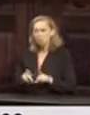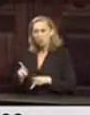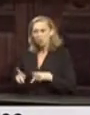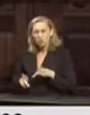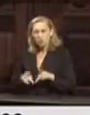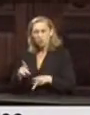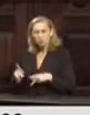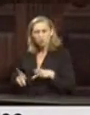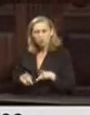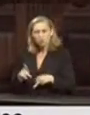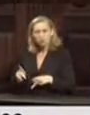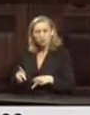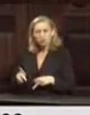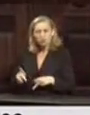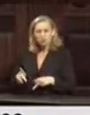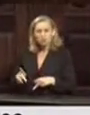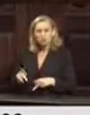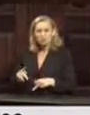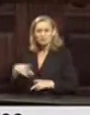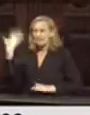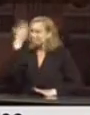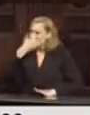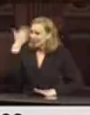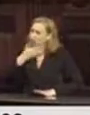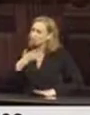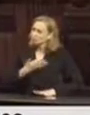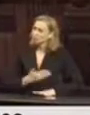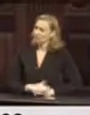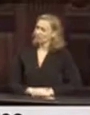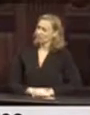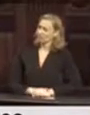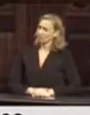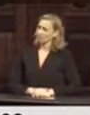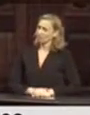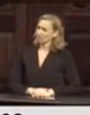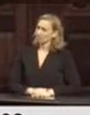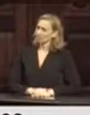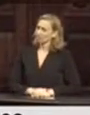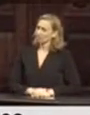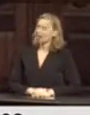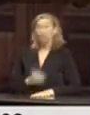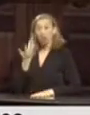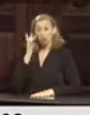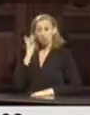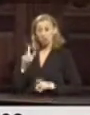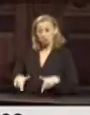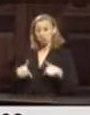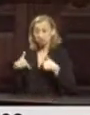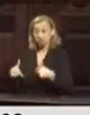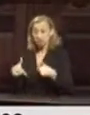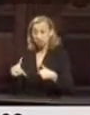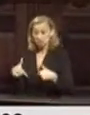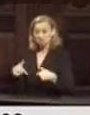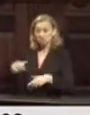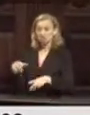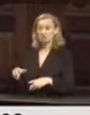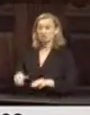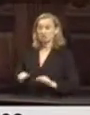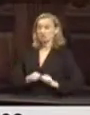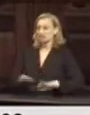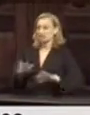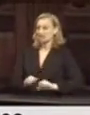não é capaz de ver isso? Eu acho que essa ação de inteligência